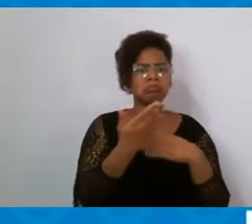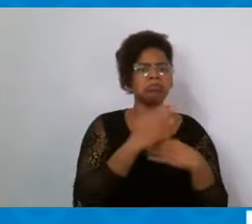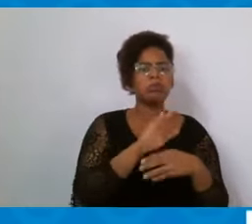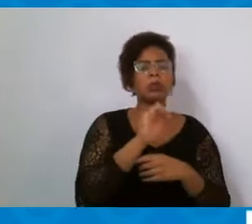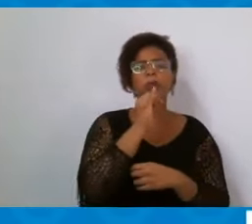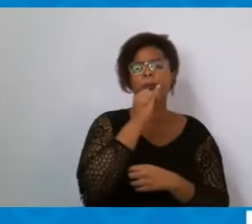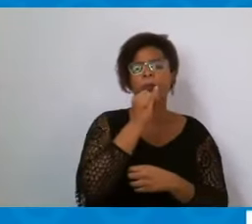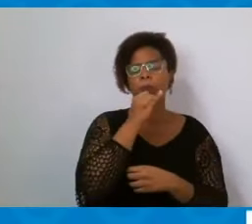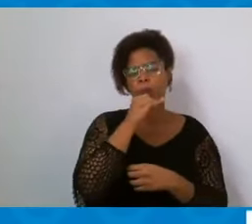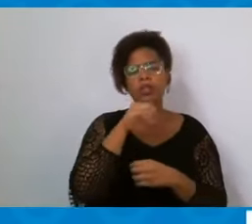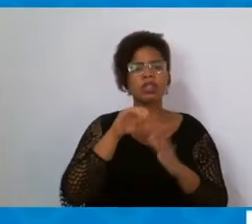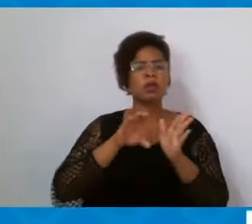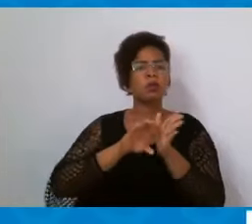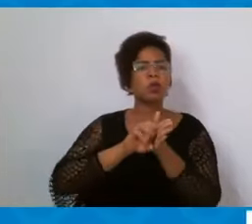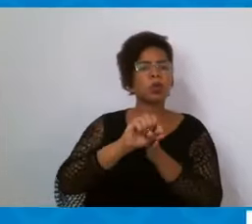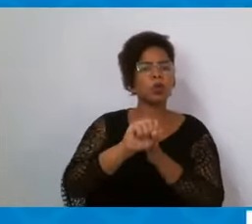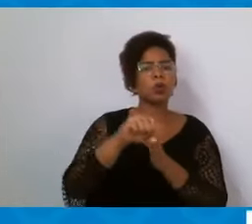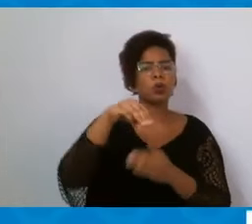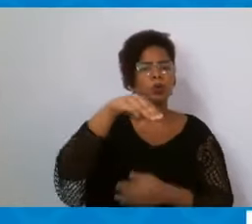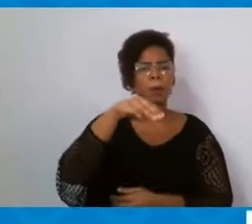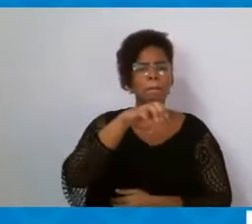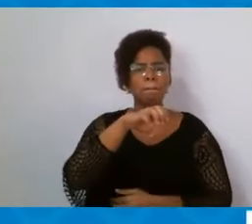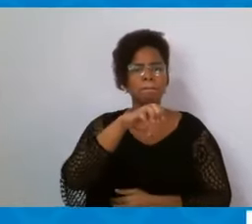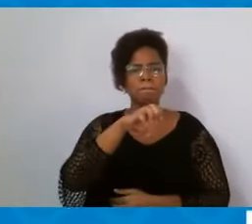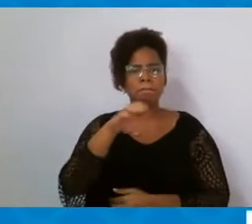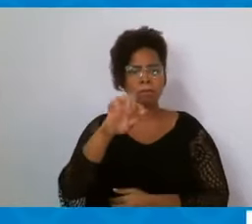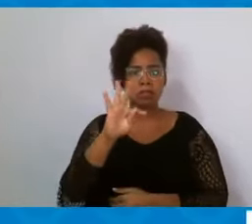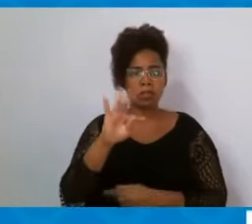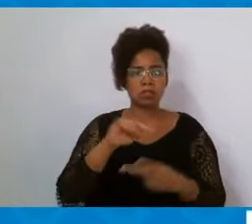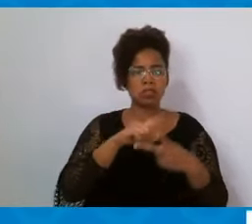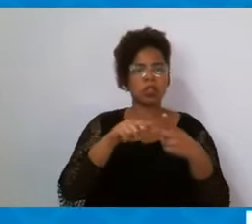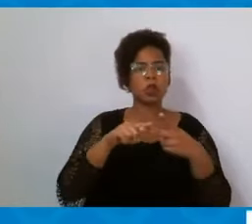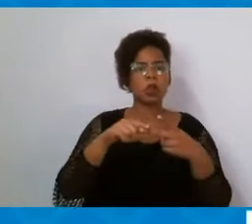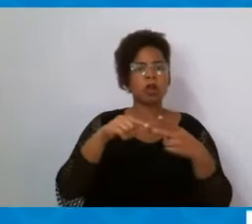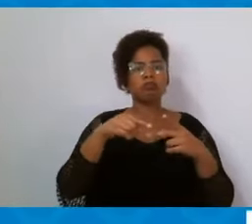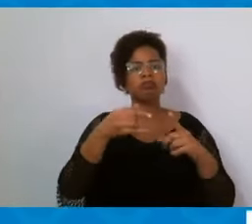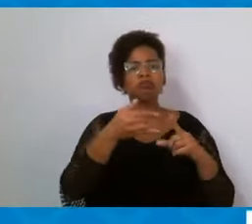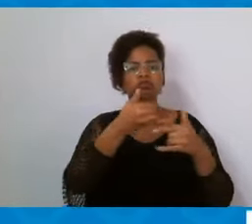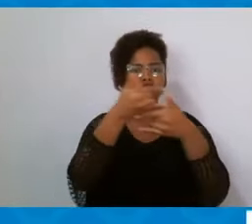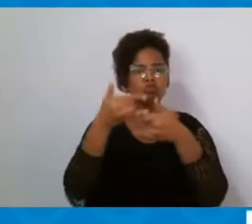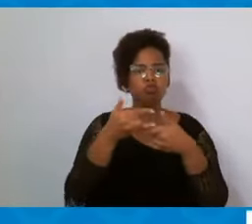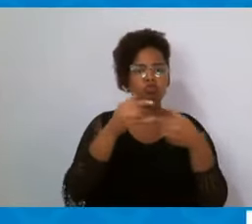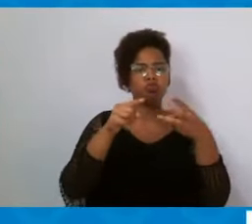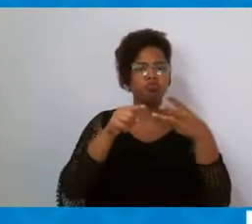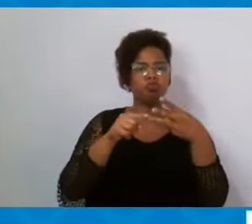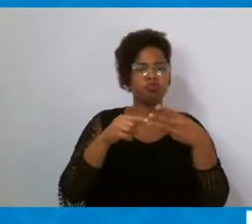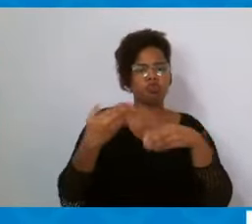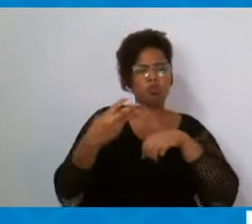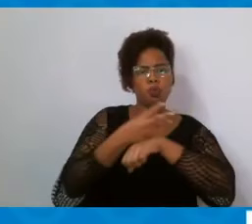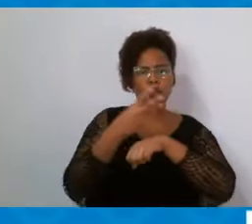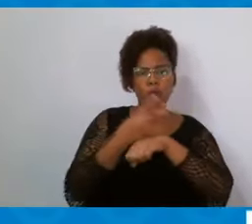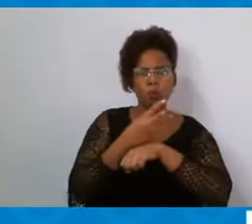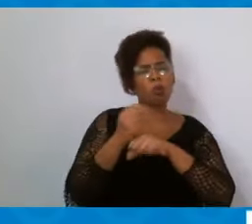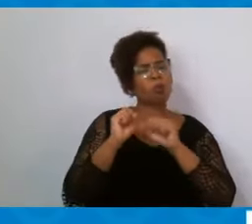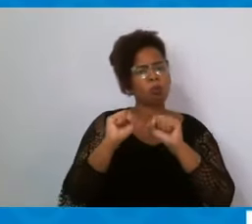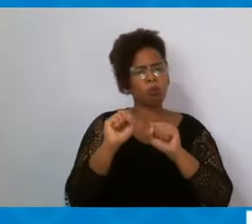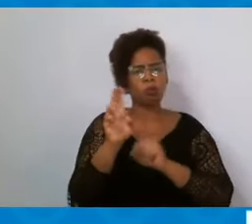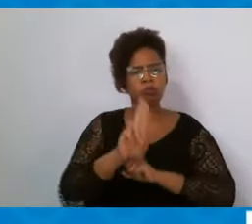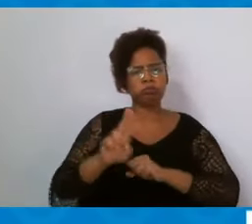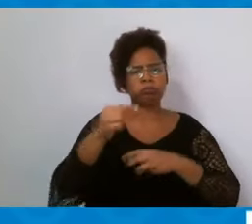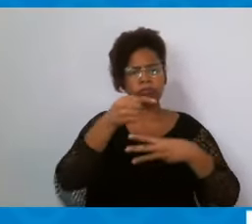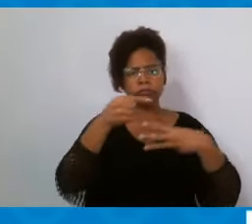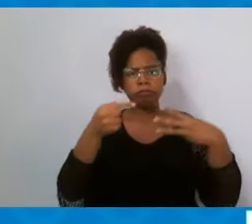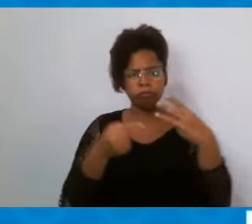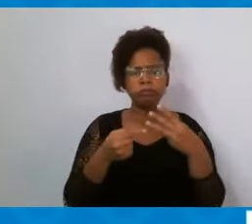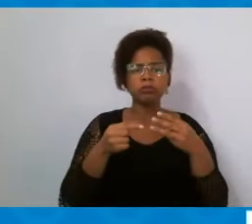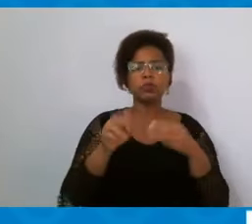Zoom, ou WhatsApp. Mas como é que a gente faz isso? Os desafios têm que ser